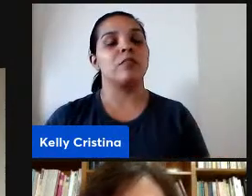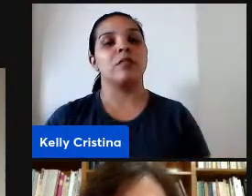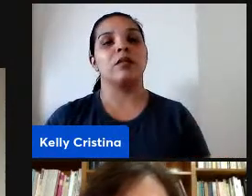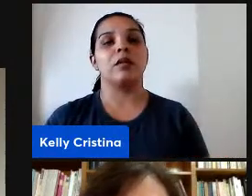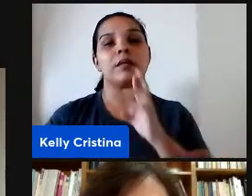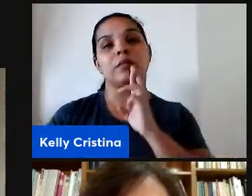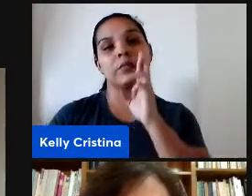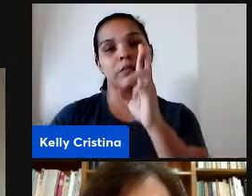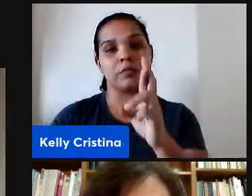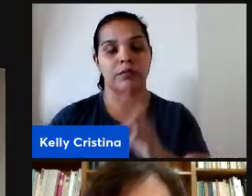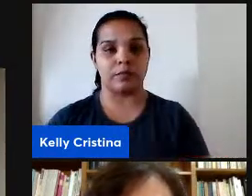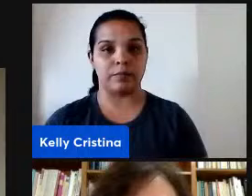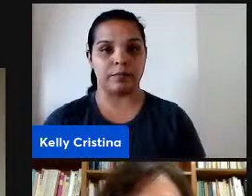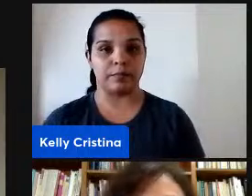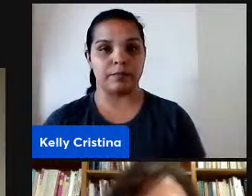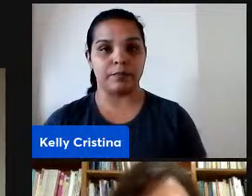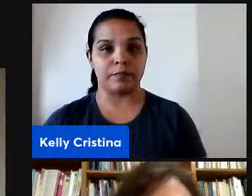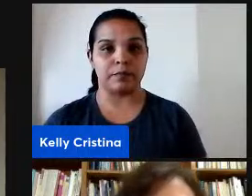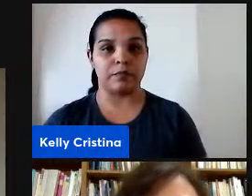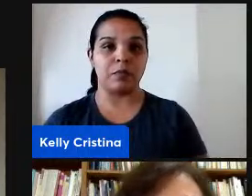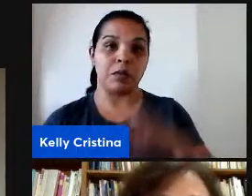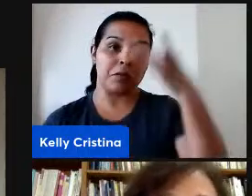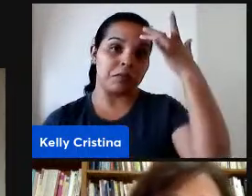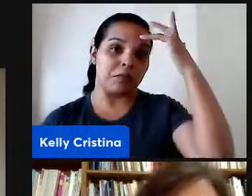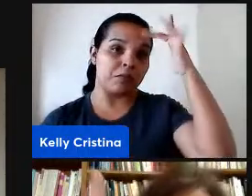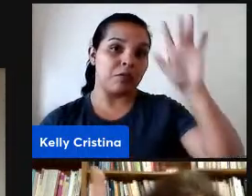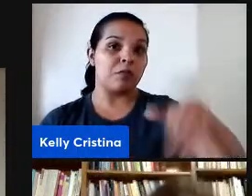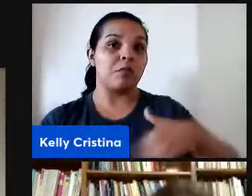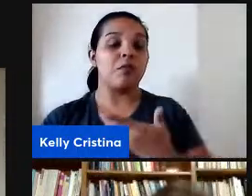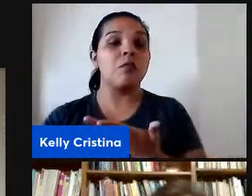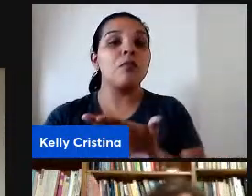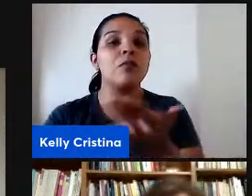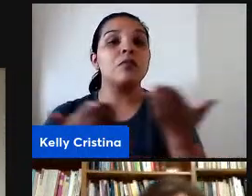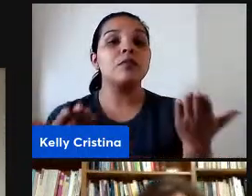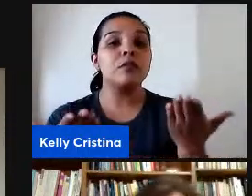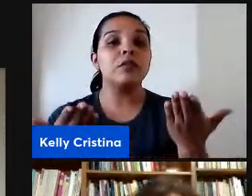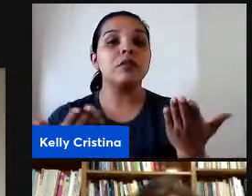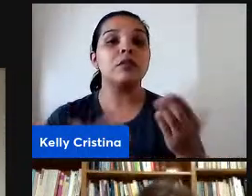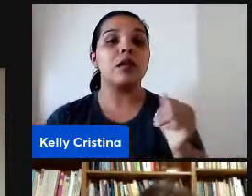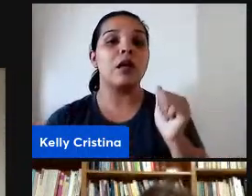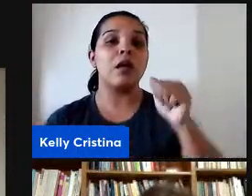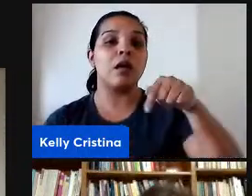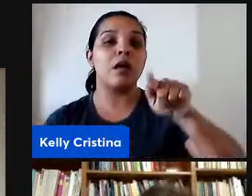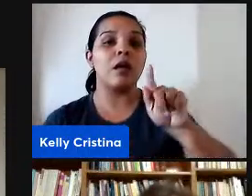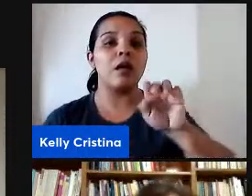Então, não sei qual de vocês, não sei se a Ângela